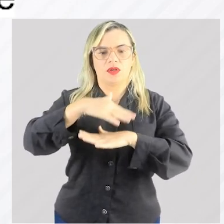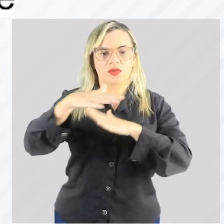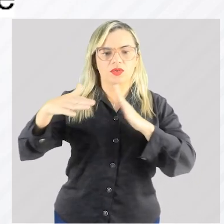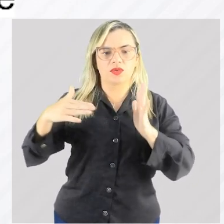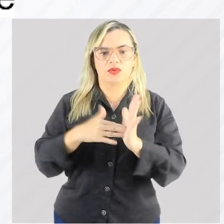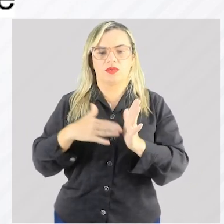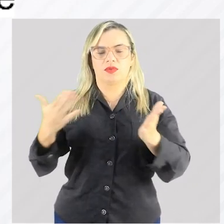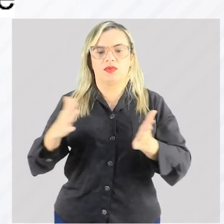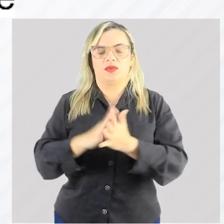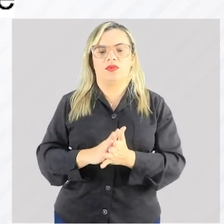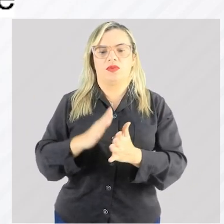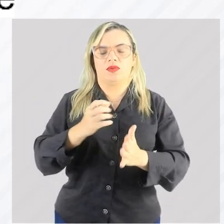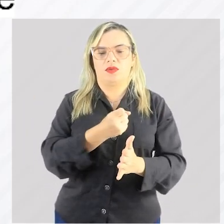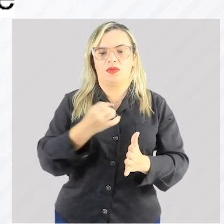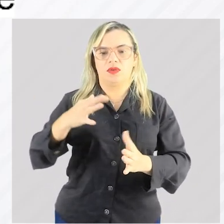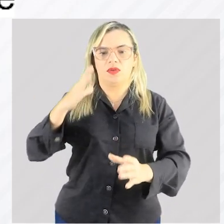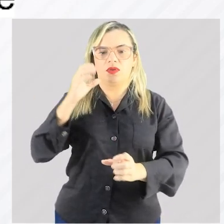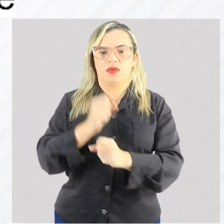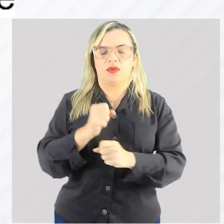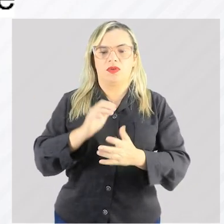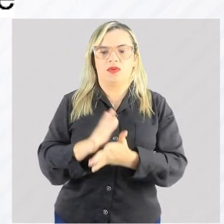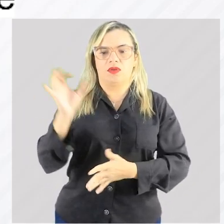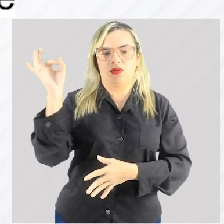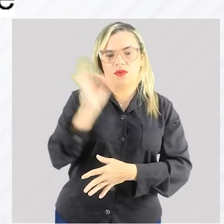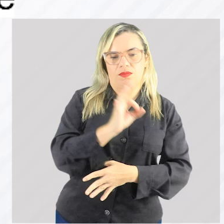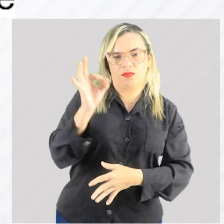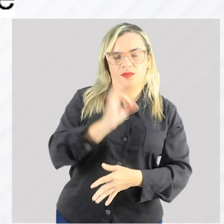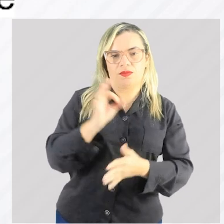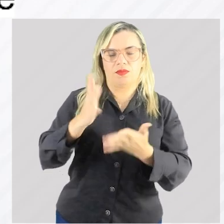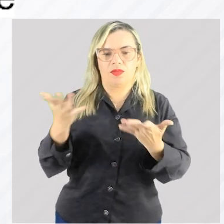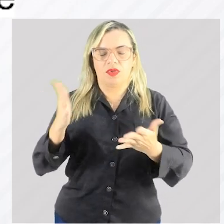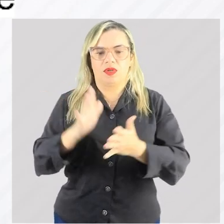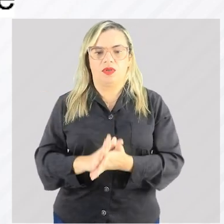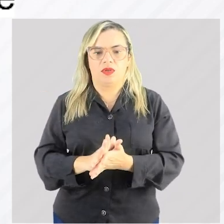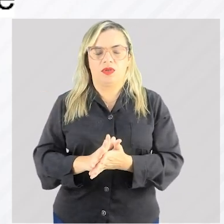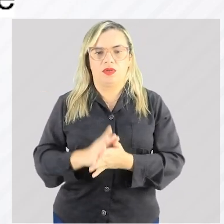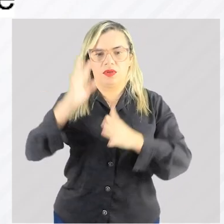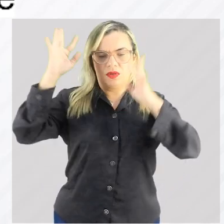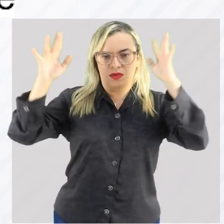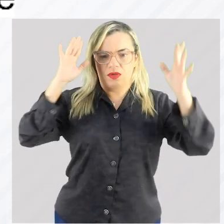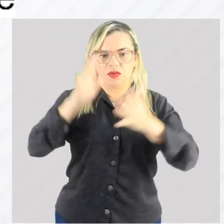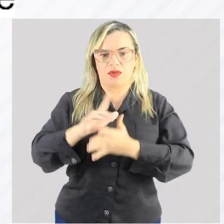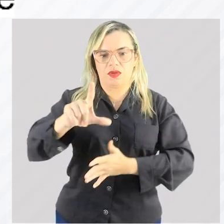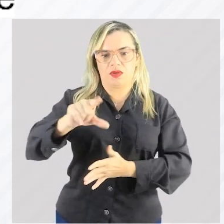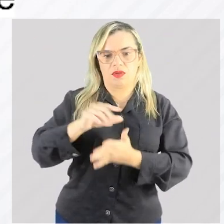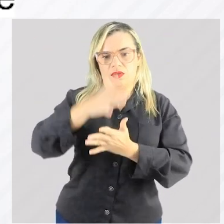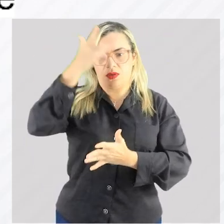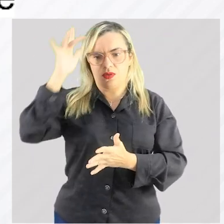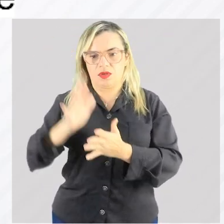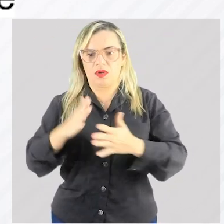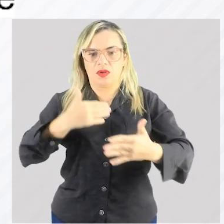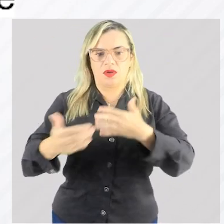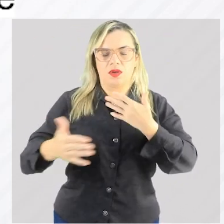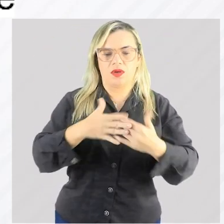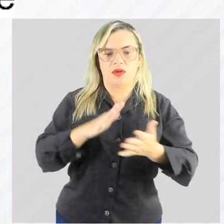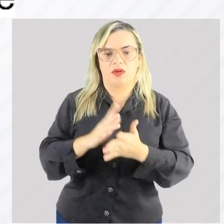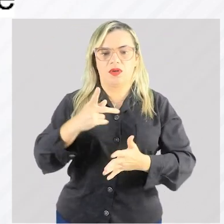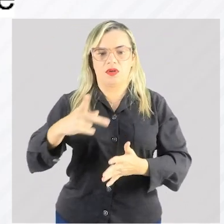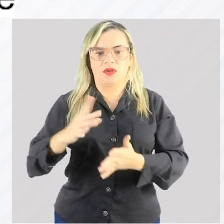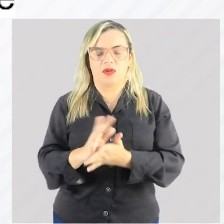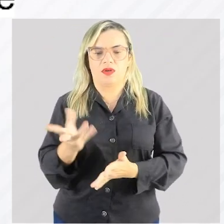a probabilidade em porcentagem de um personagem ter em qualquer uma de suas